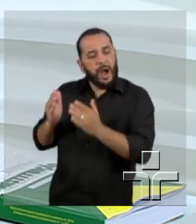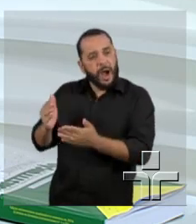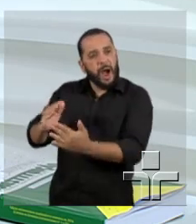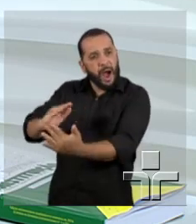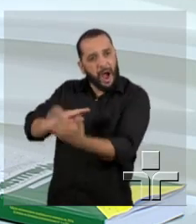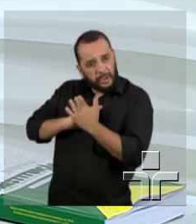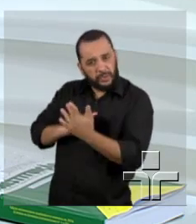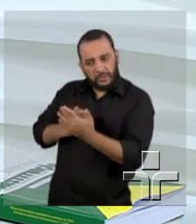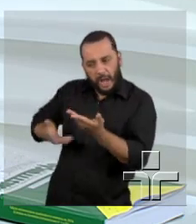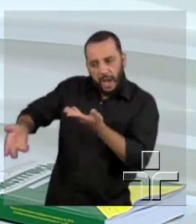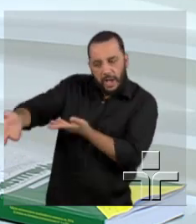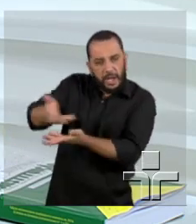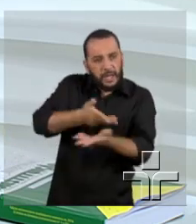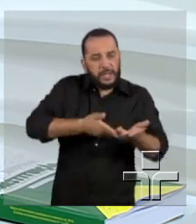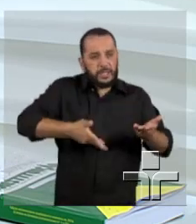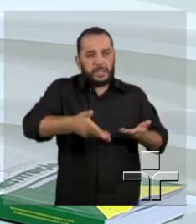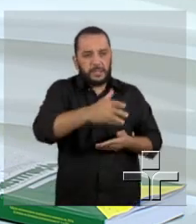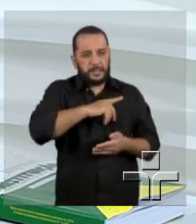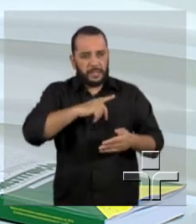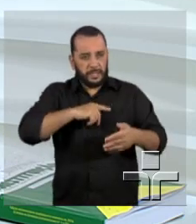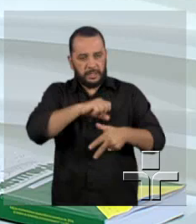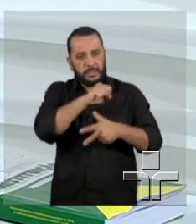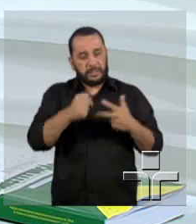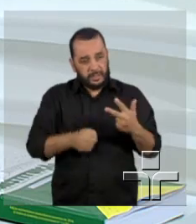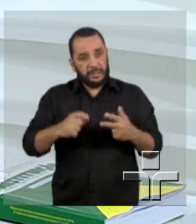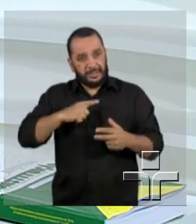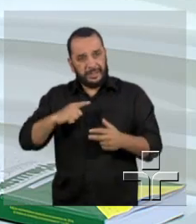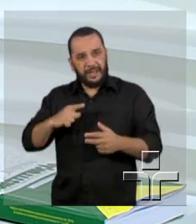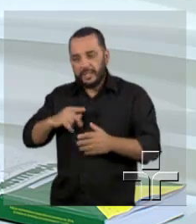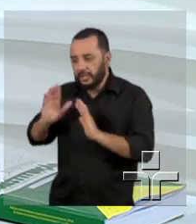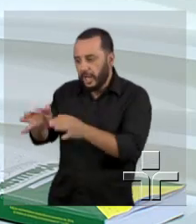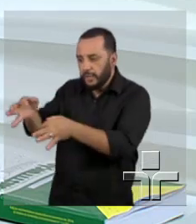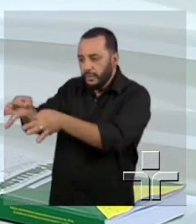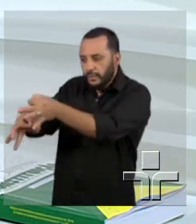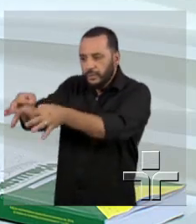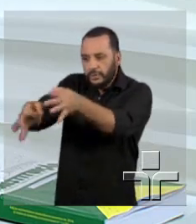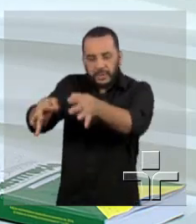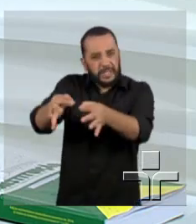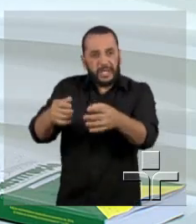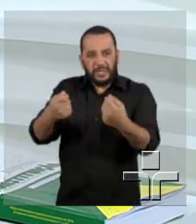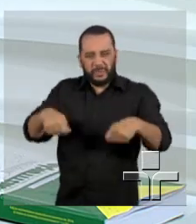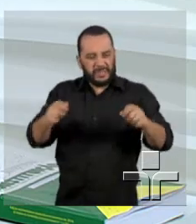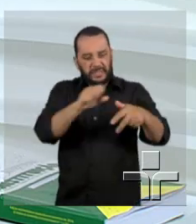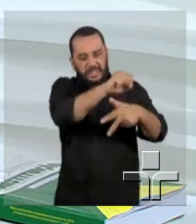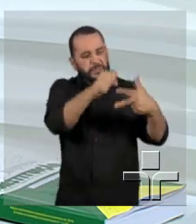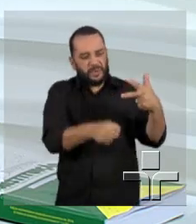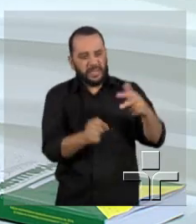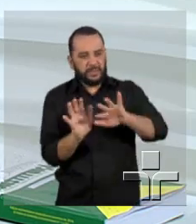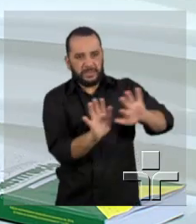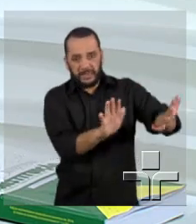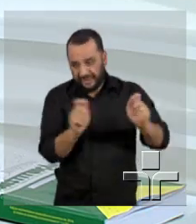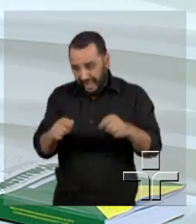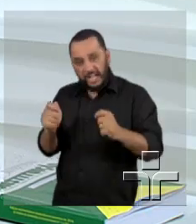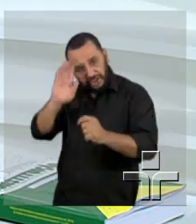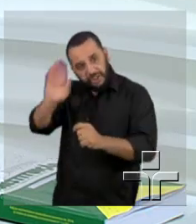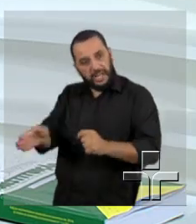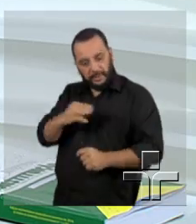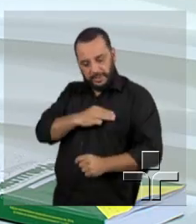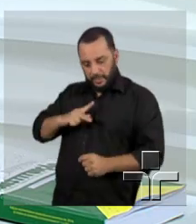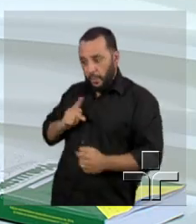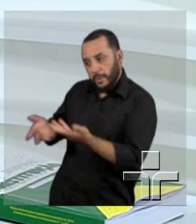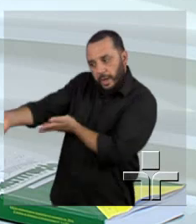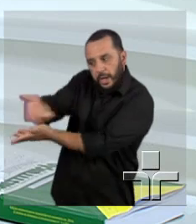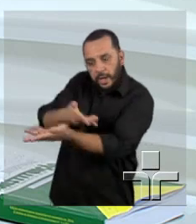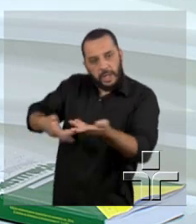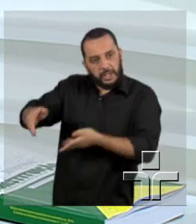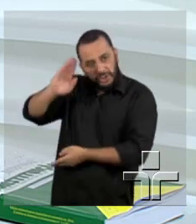ele se relaciona, melhor dizendo, com a pessoa jurídica de cada estado, sem a mediação dos poderes. E, no caso também do Ministério